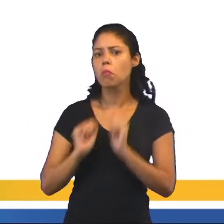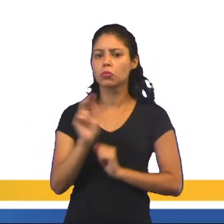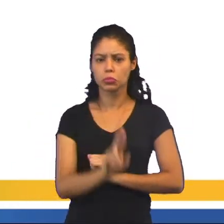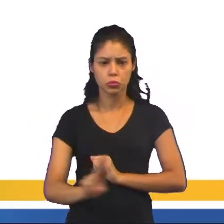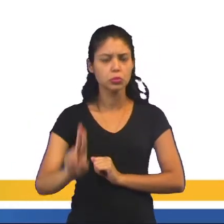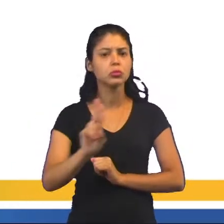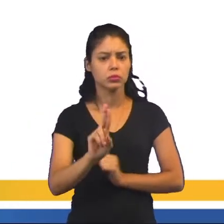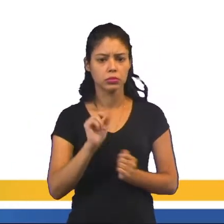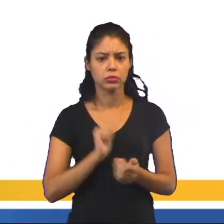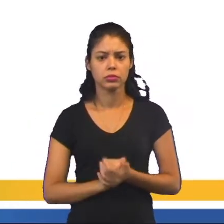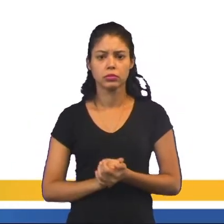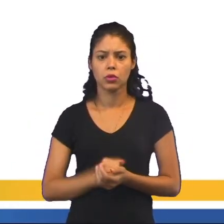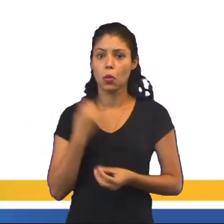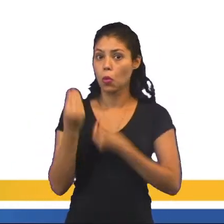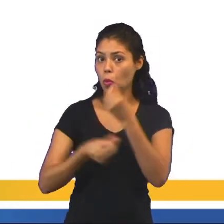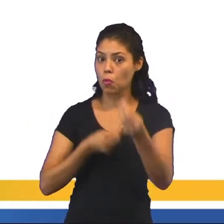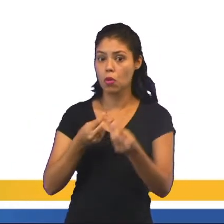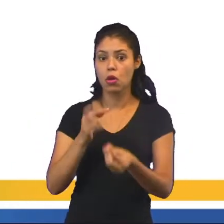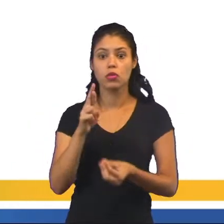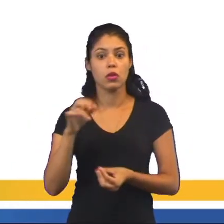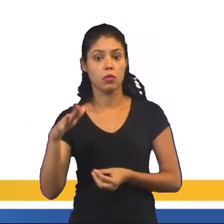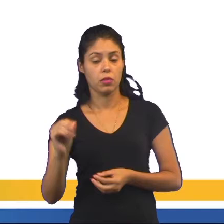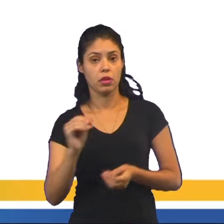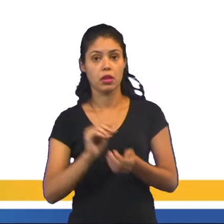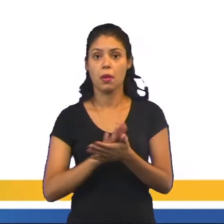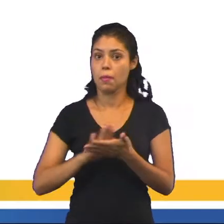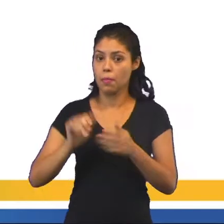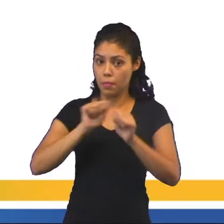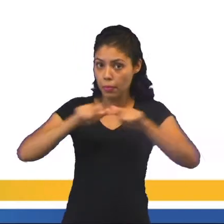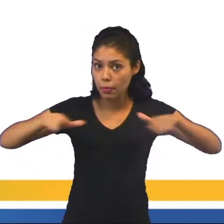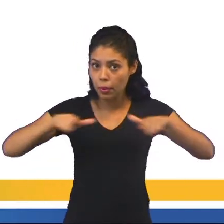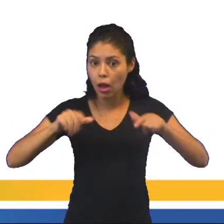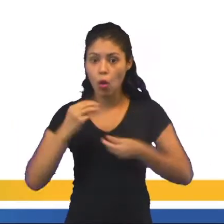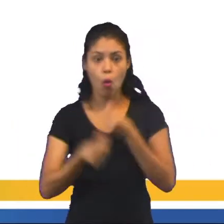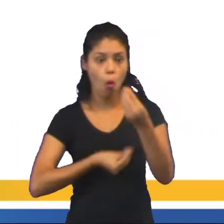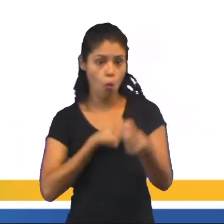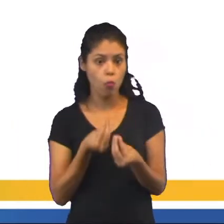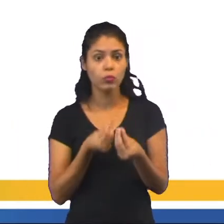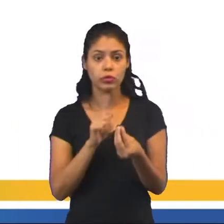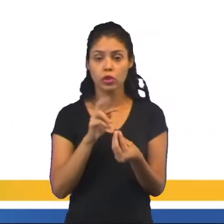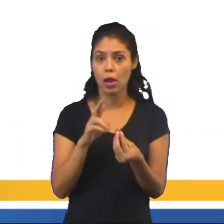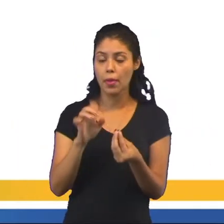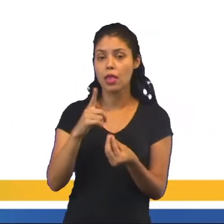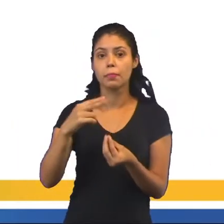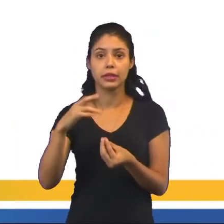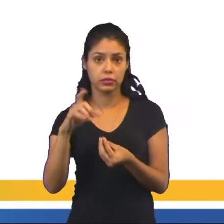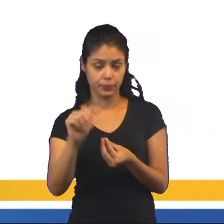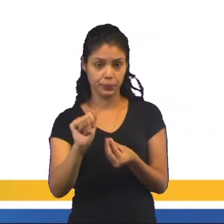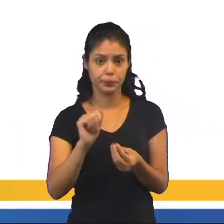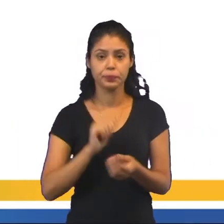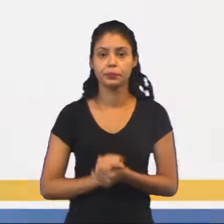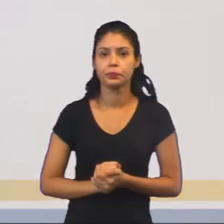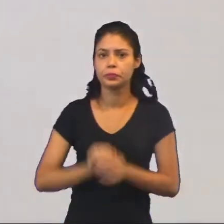ser utilizadas tanto na geometria plana quanto na geometria espacial.